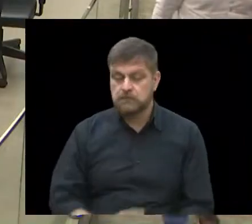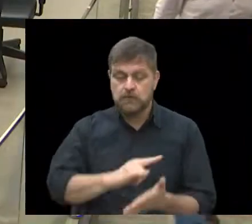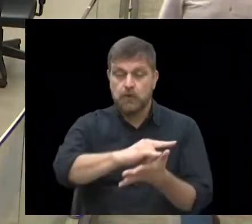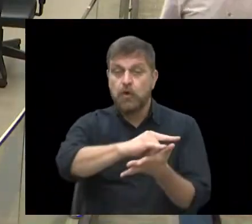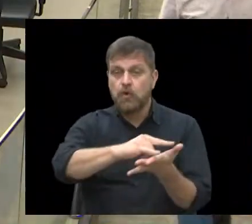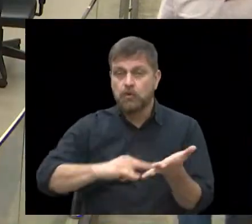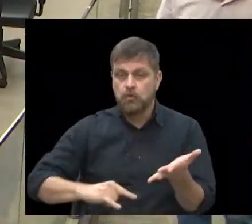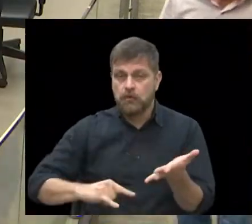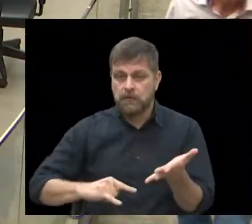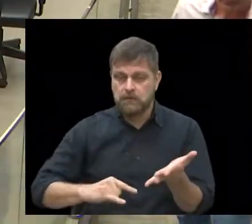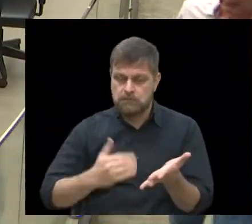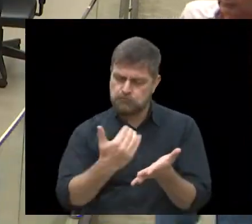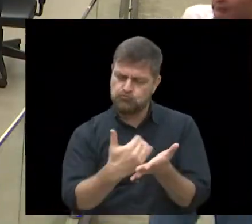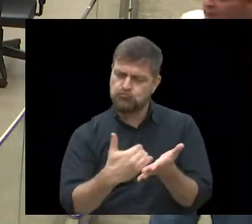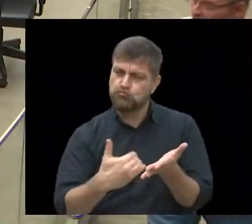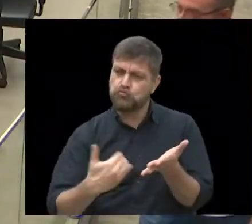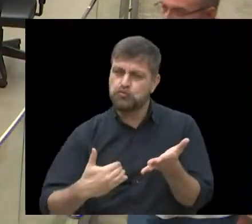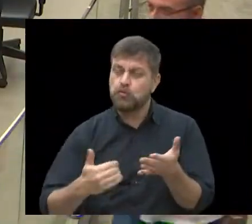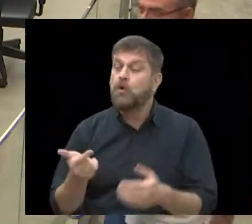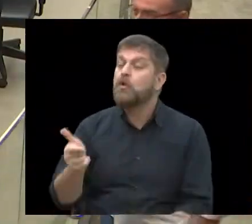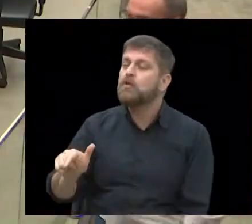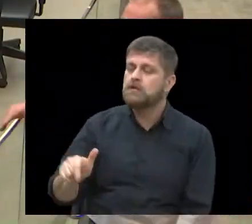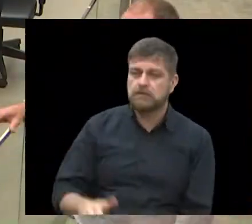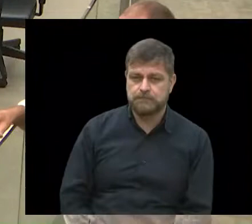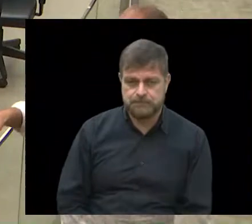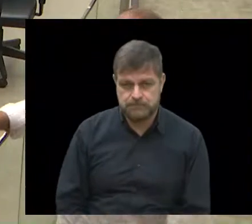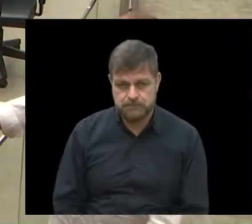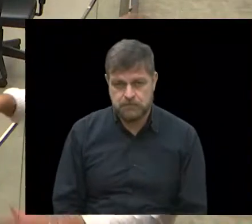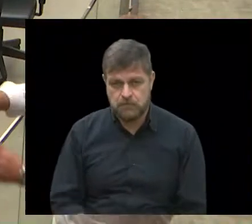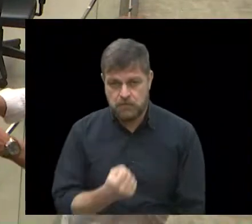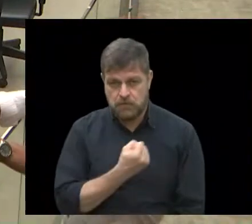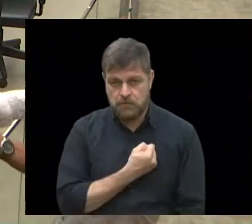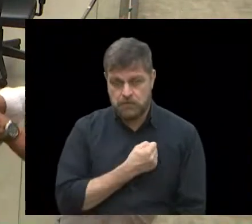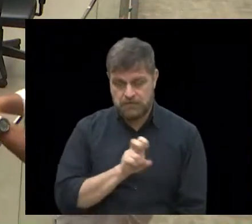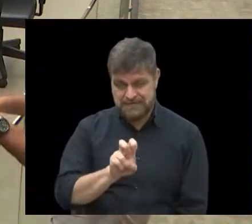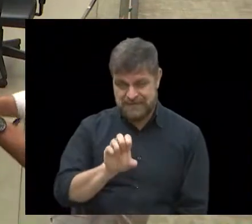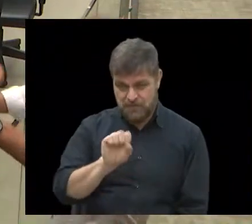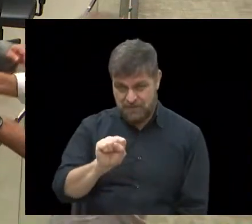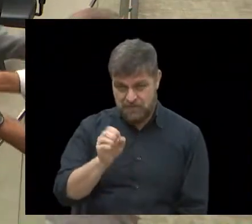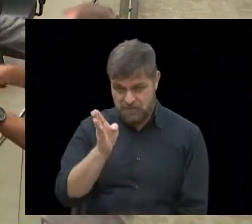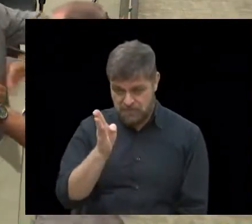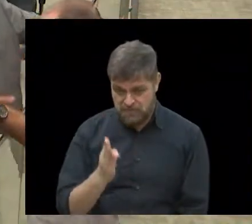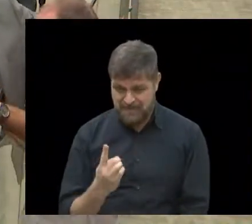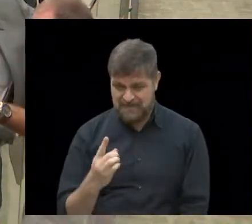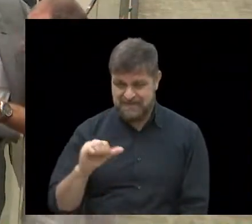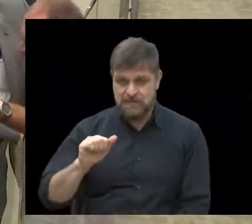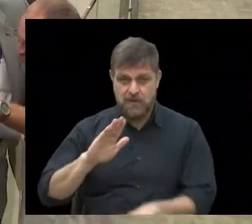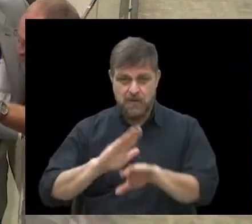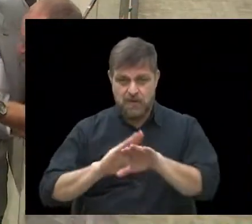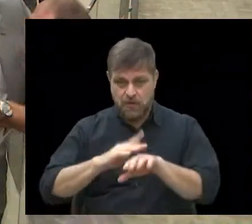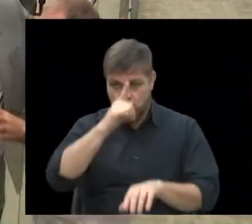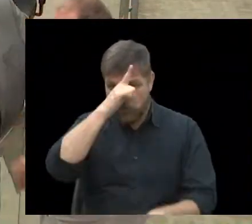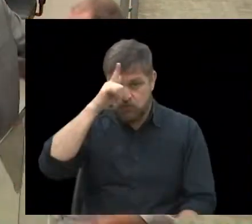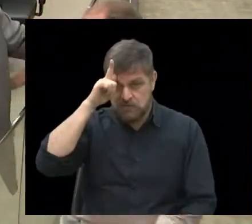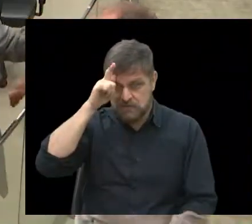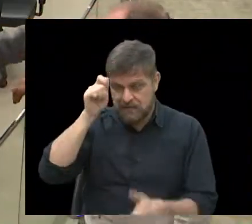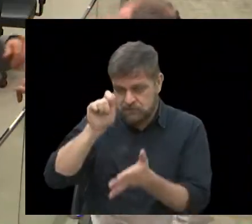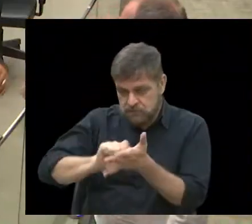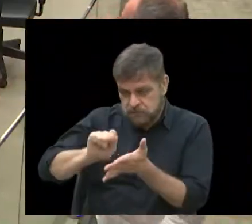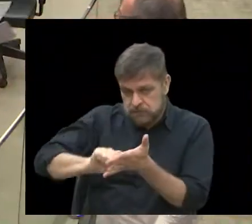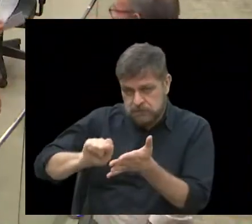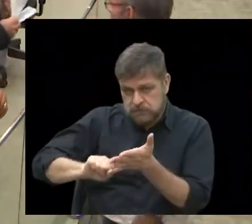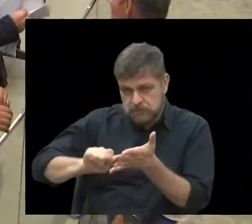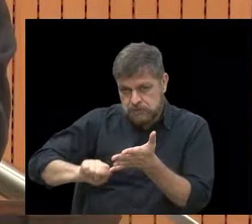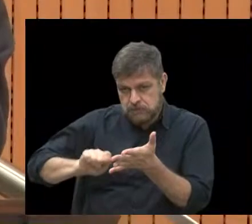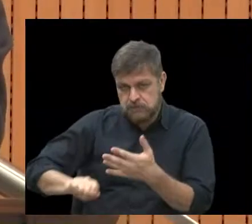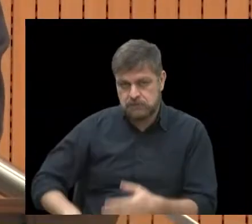moção, senhor vereador. Senhor presidente, moção número 58 de 2019, do vereador Gustavo Peta, que